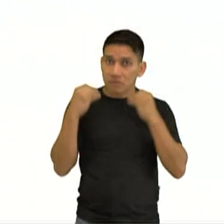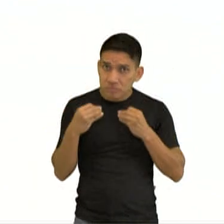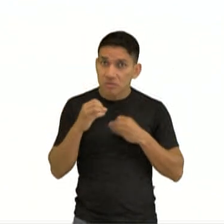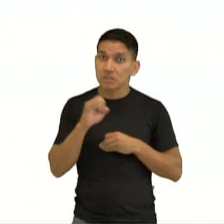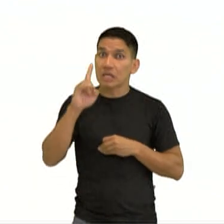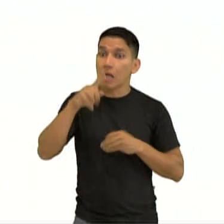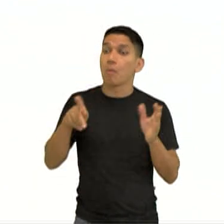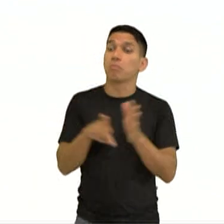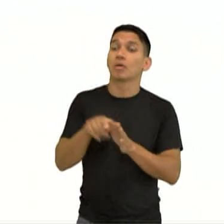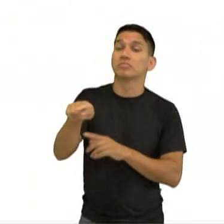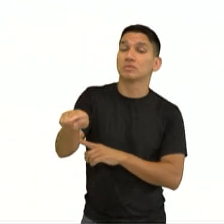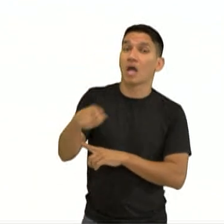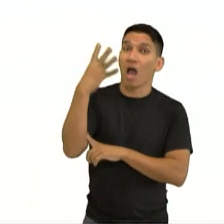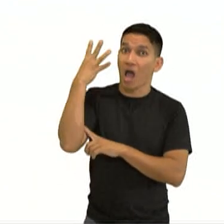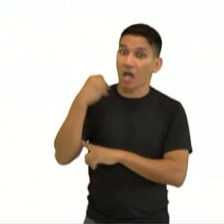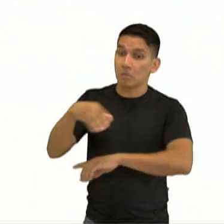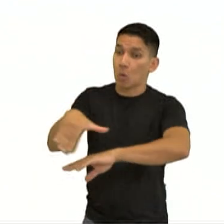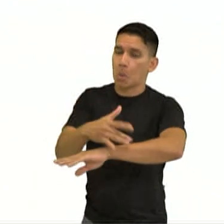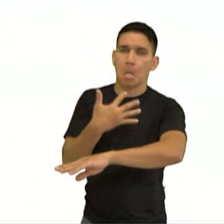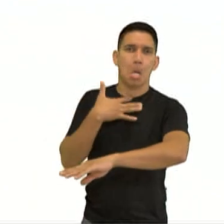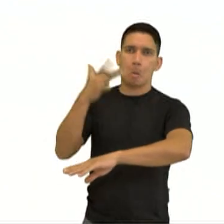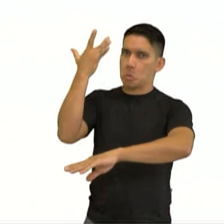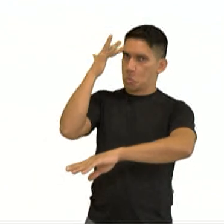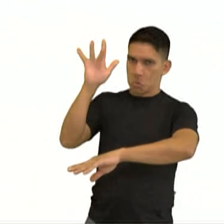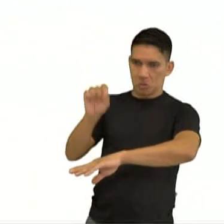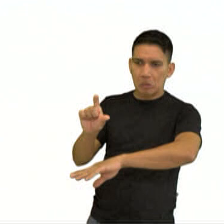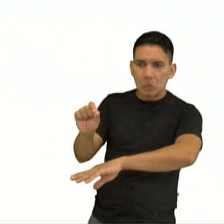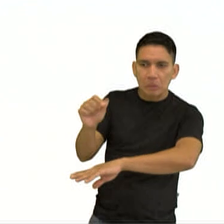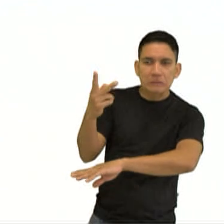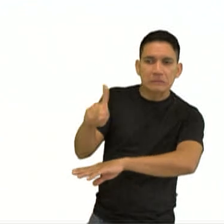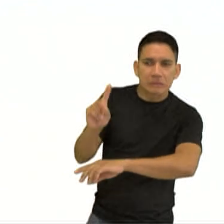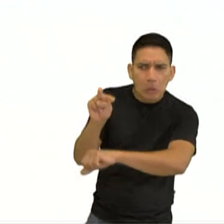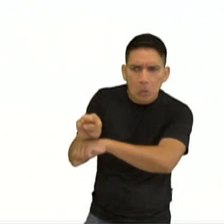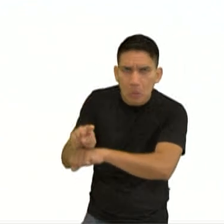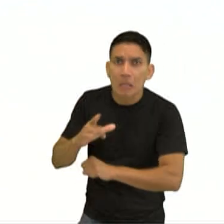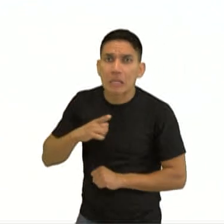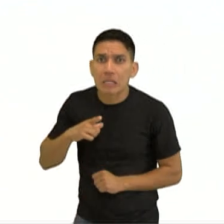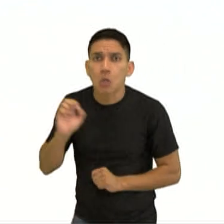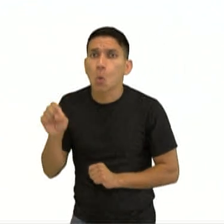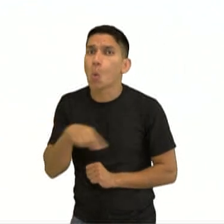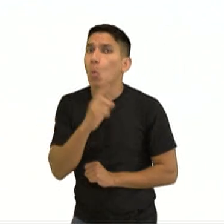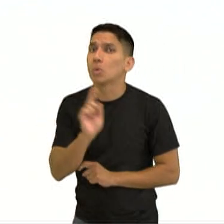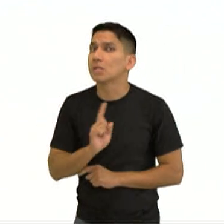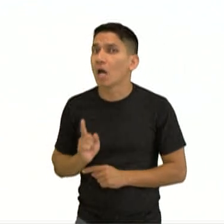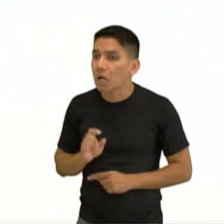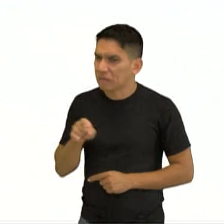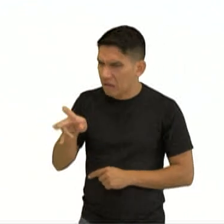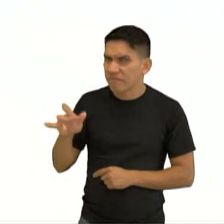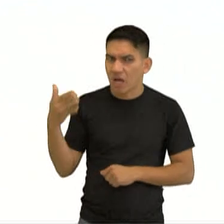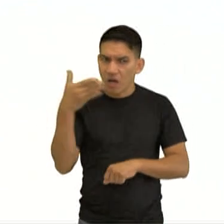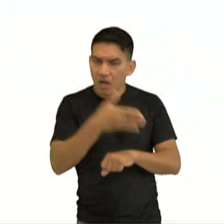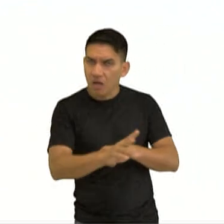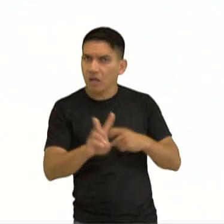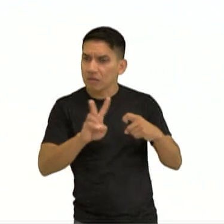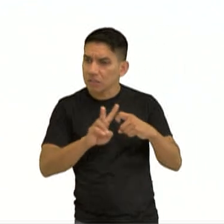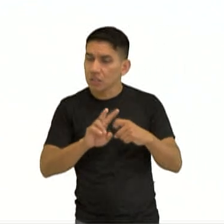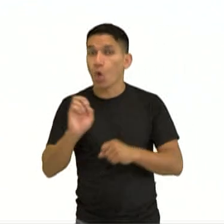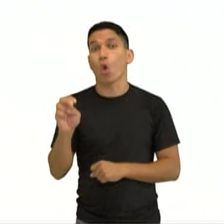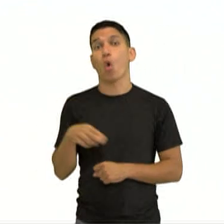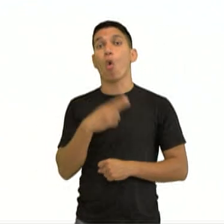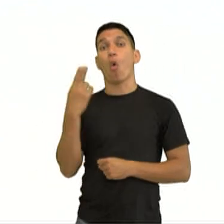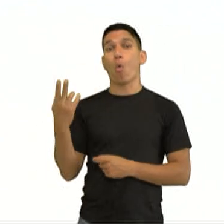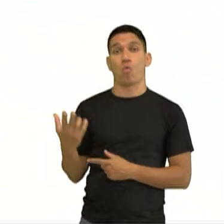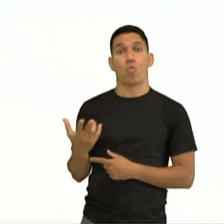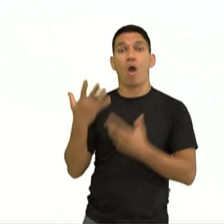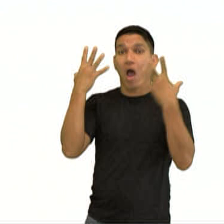de rua, que nós não conhecemos o histórico dele. Nós não sabemos se ele vai no veterinário. Ou um animal